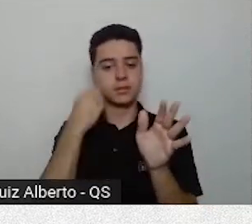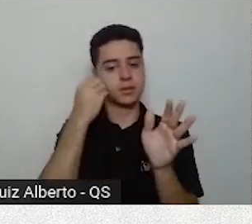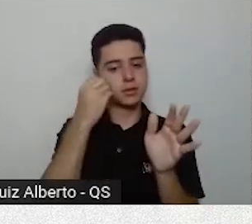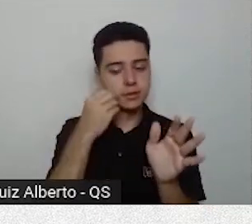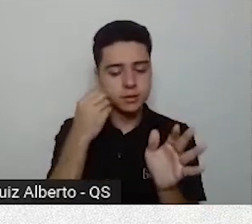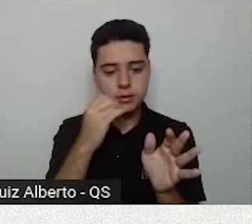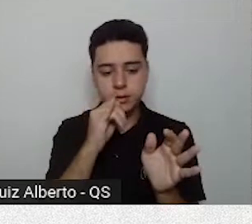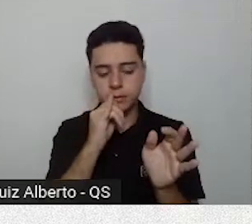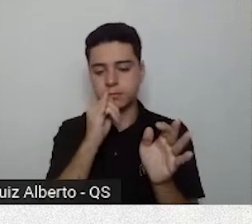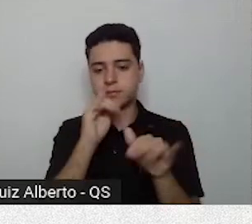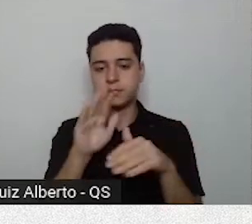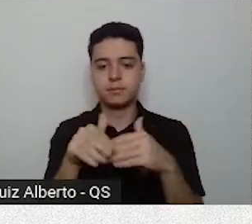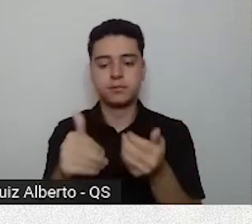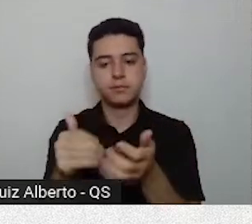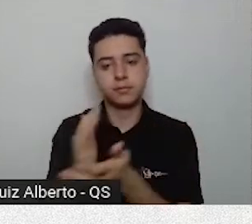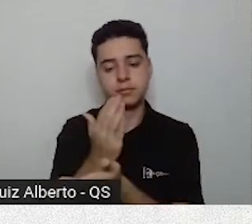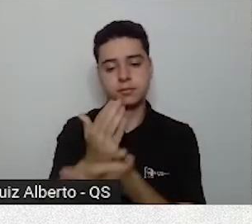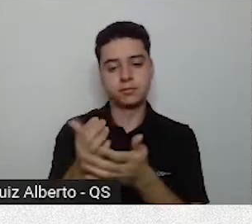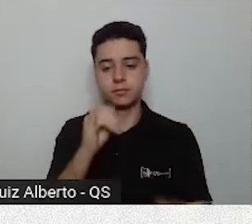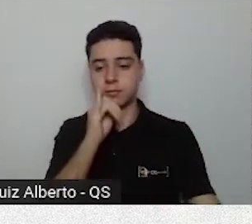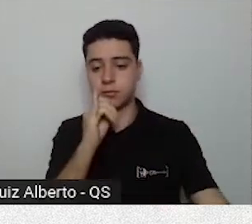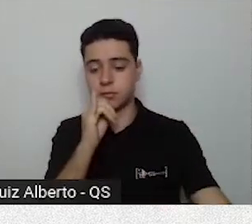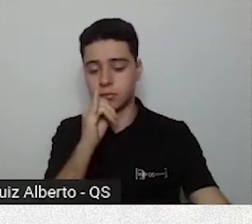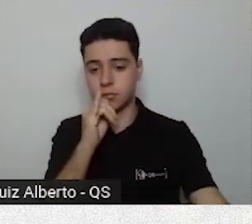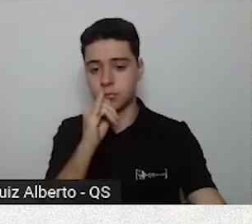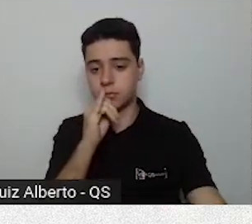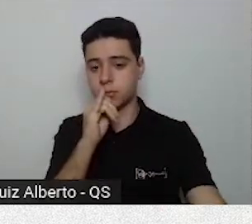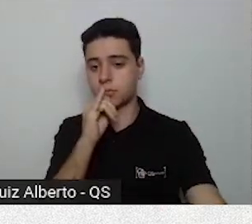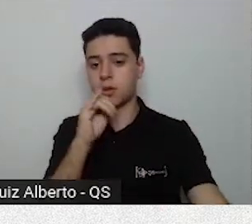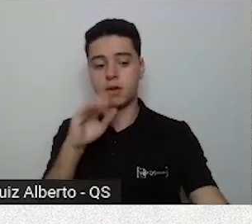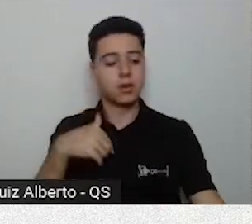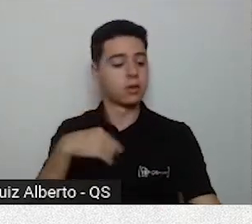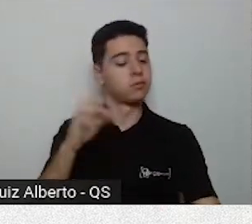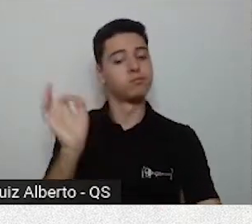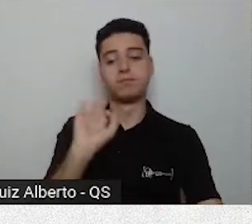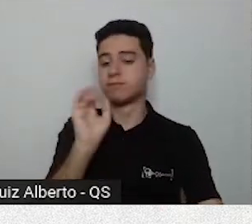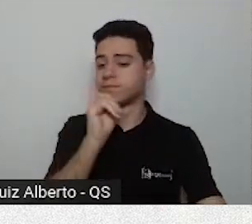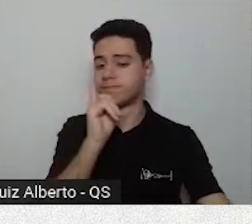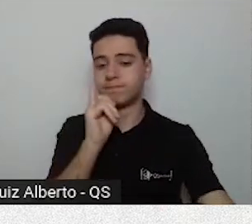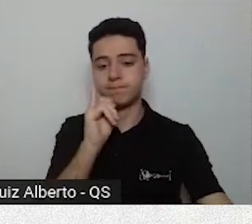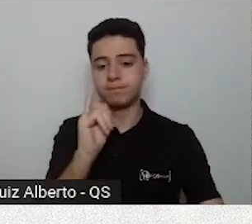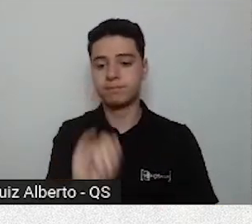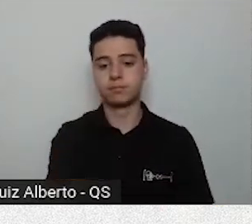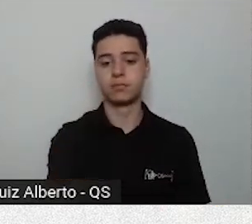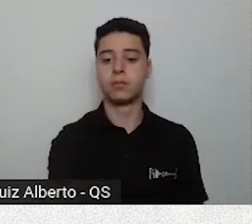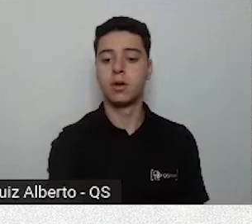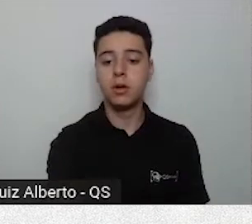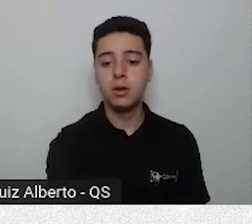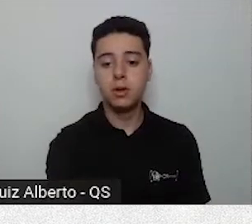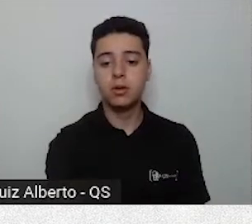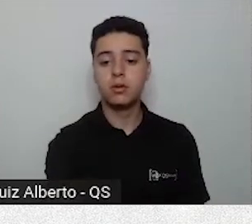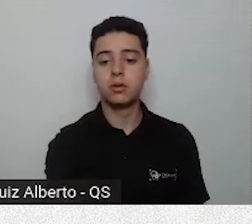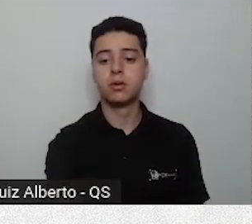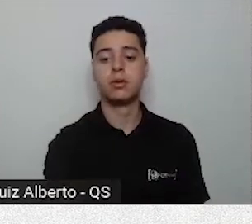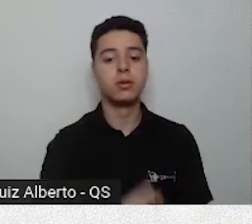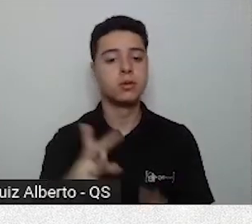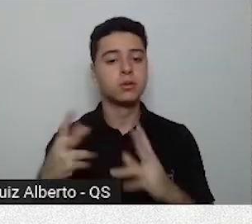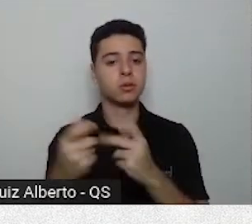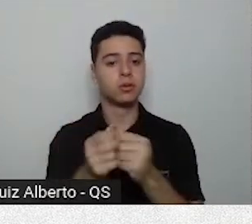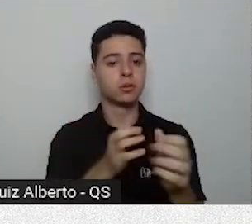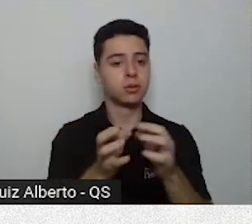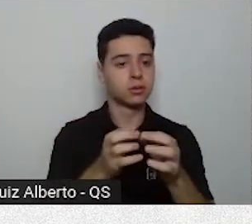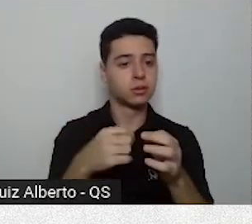né, algumas receitas, eu não segui nada com muita precisão. Eu sei que, dependendo